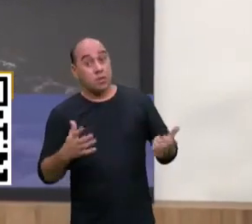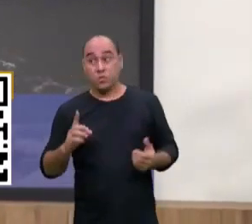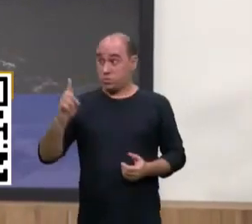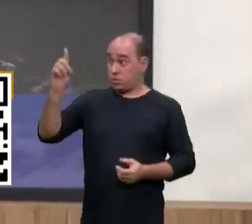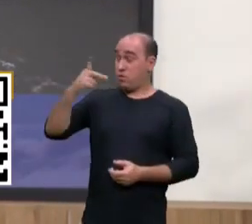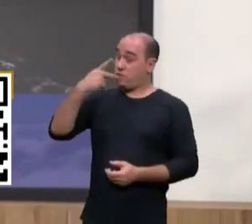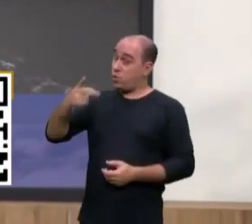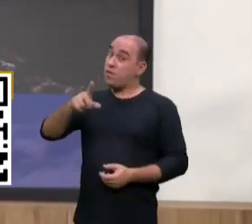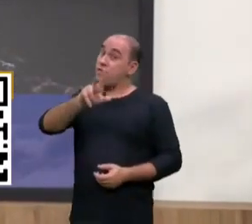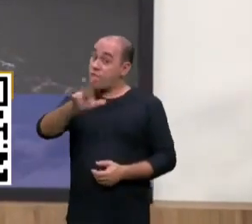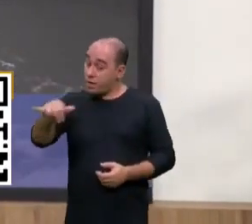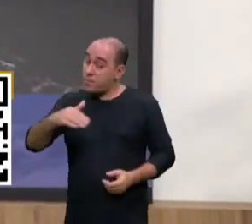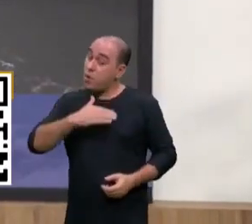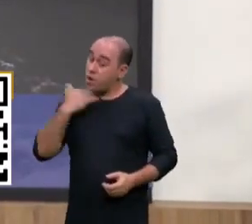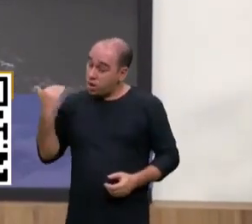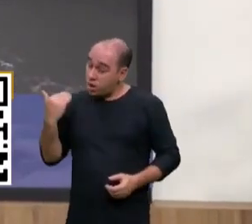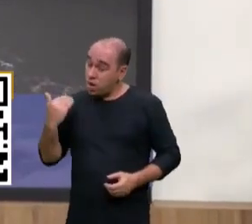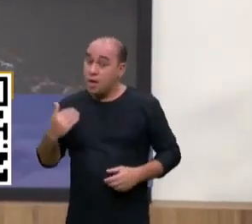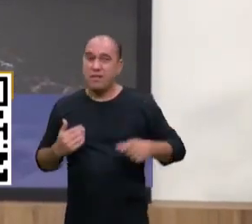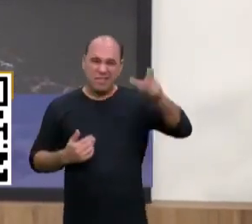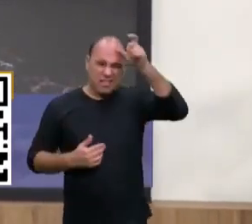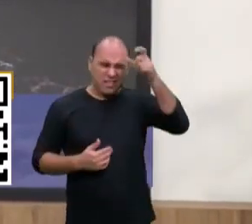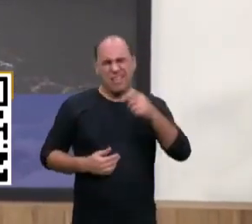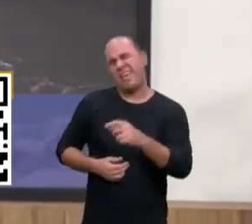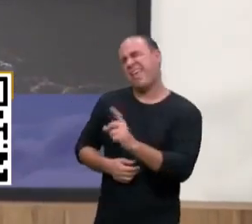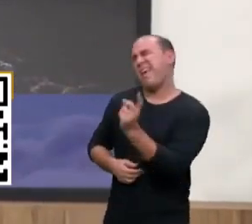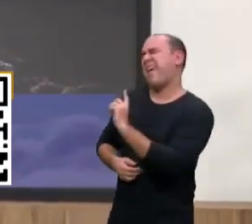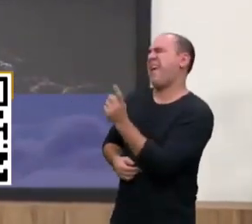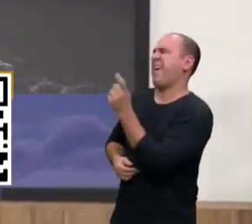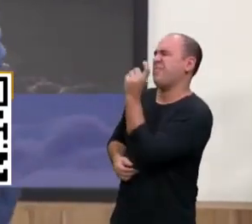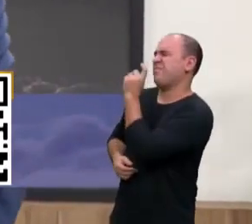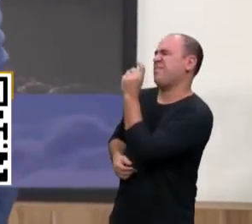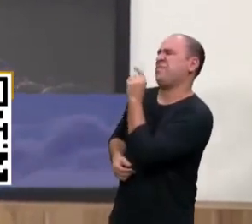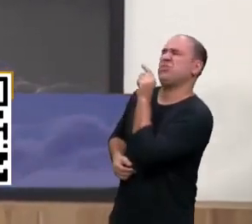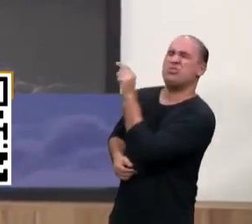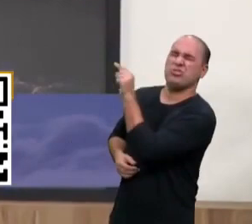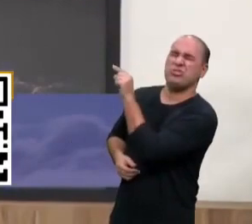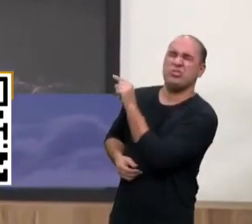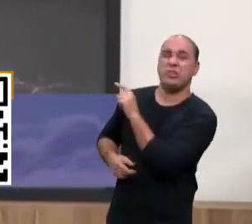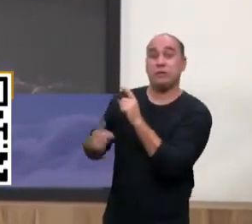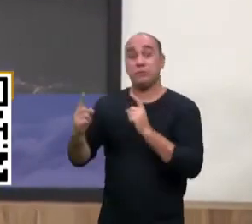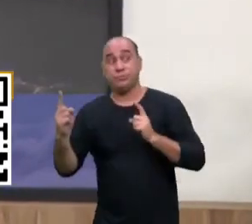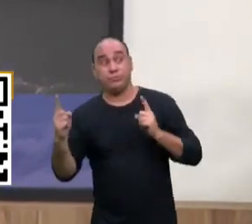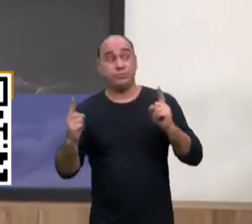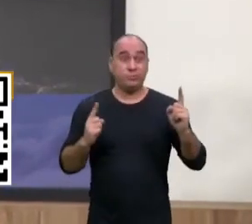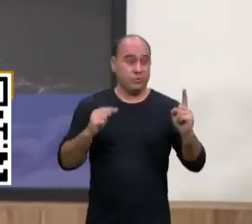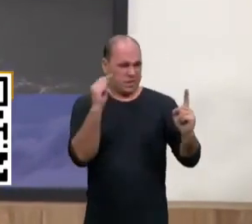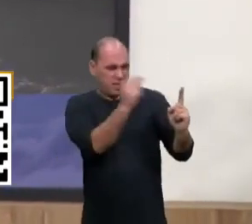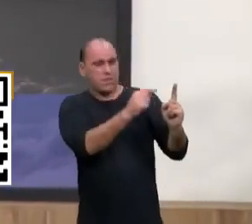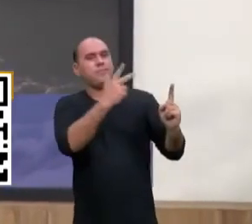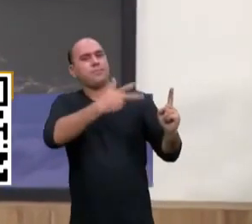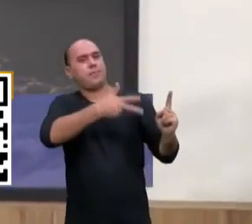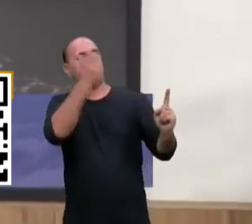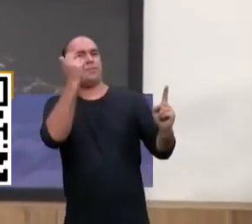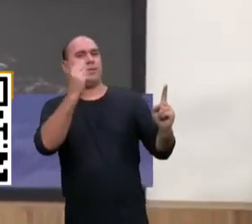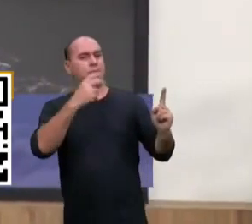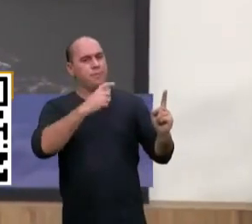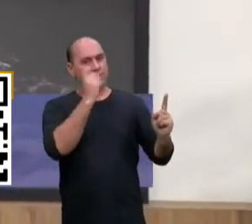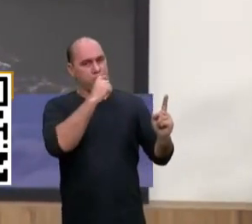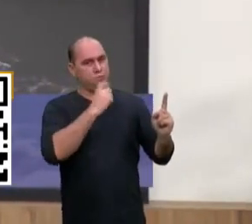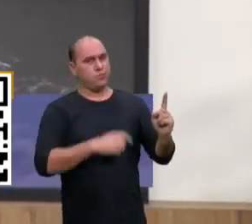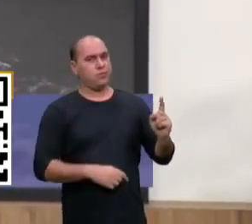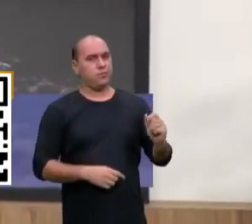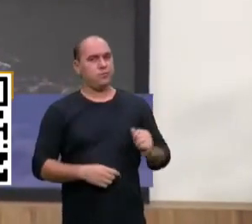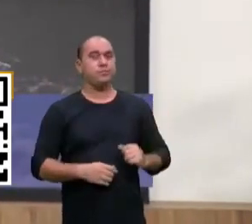certamente o relação e a Serpente disse certamente não morrerás uma perguntinha aqui para você ou irmã Maria Aparecida Pereira